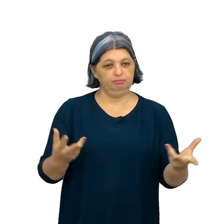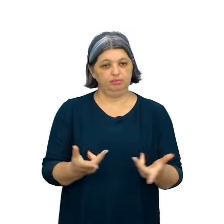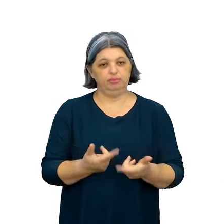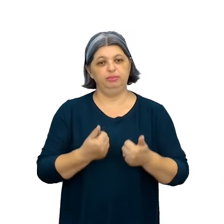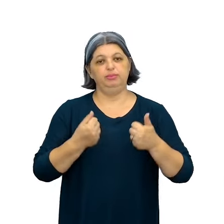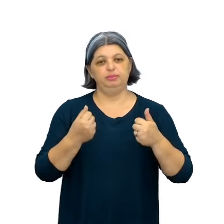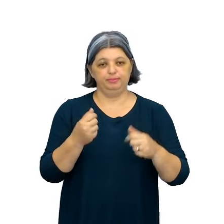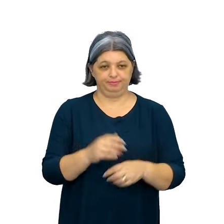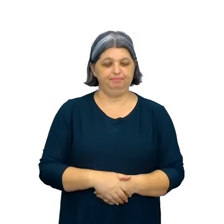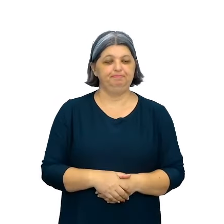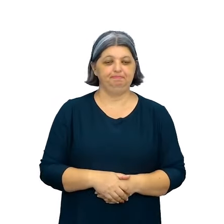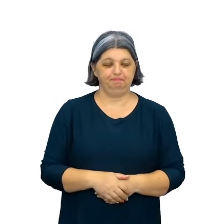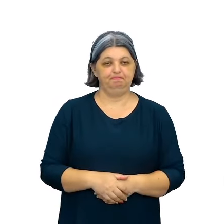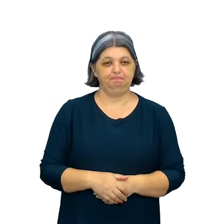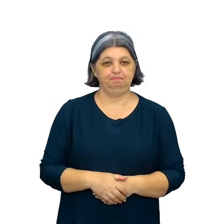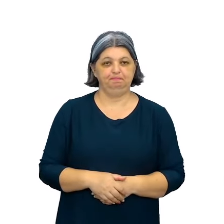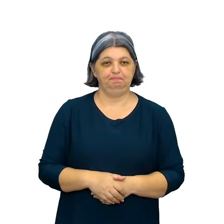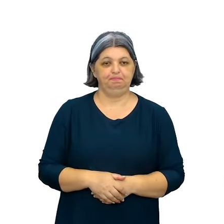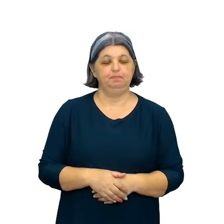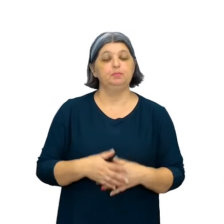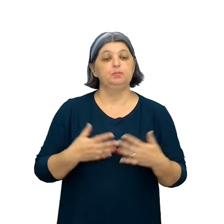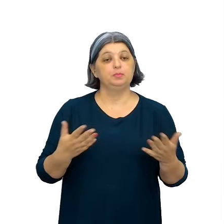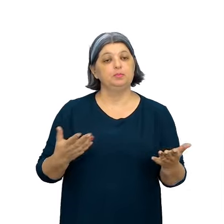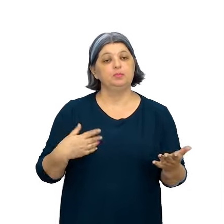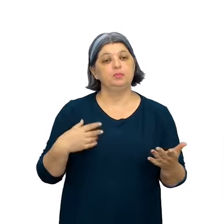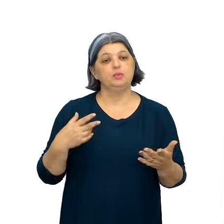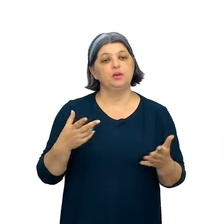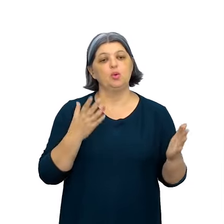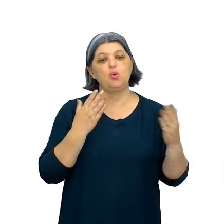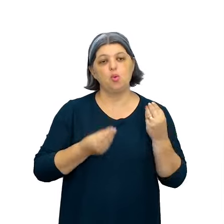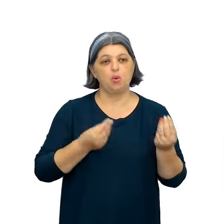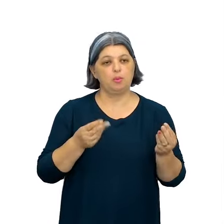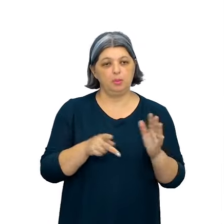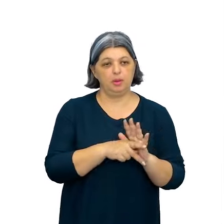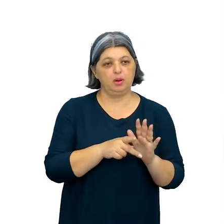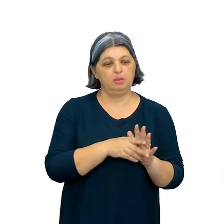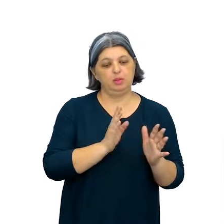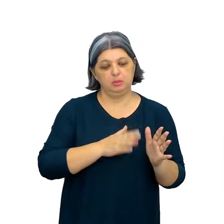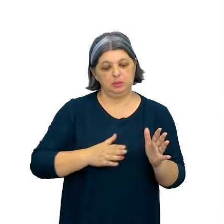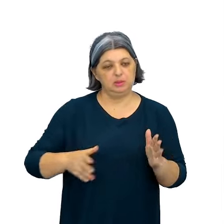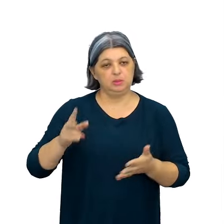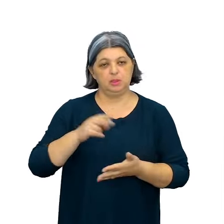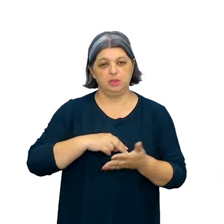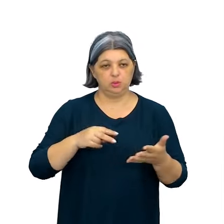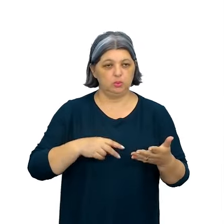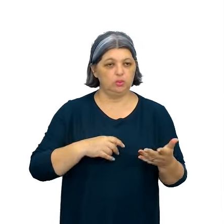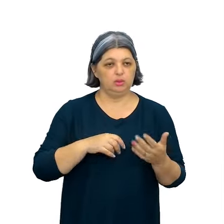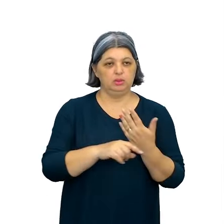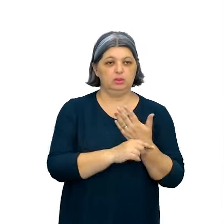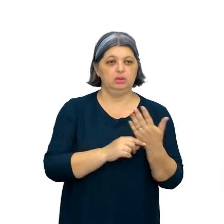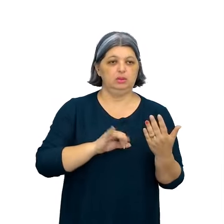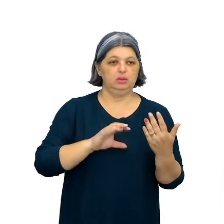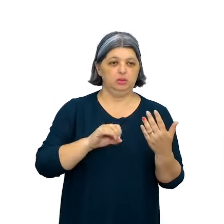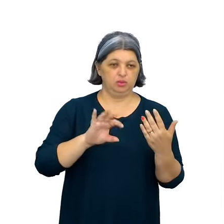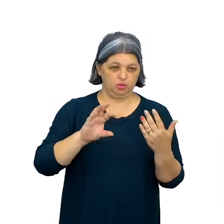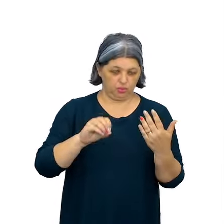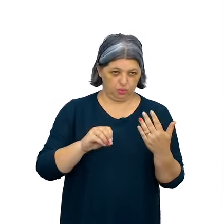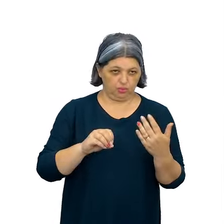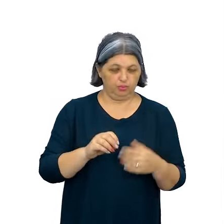fluente. Maravilha? E os procedimentos de leitura, segundo Rojo, né? Os procedimentos de leitura, segundo a